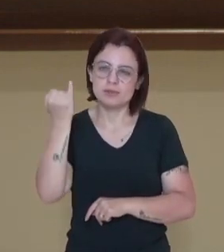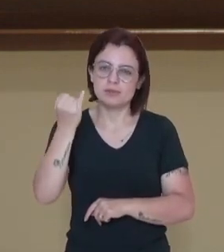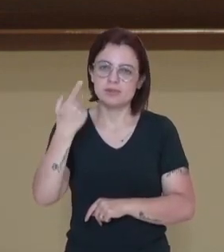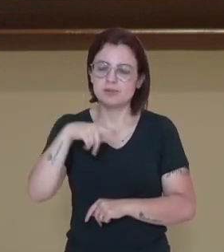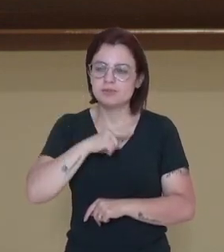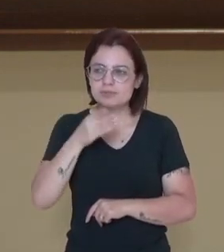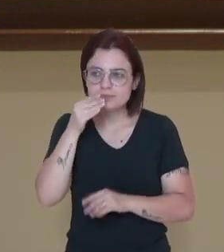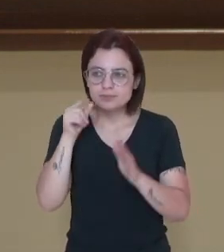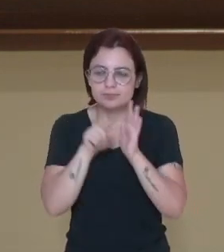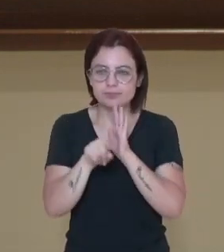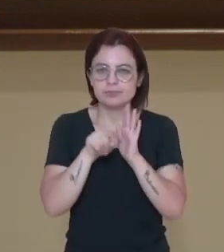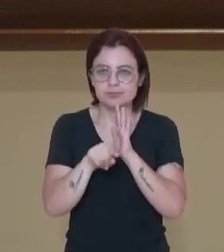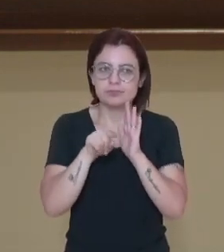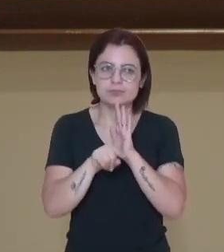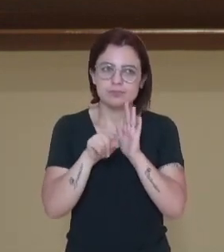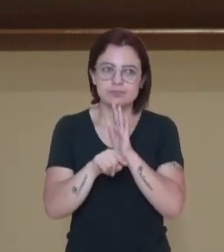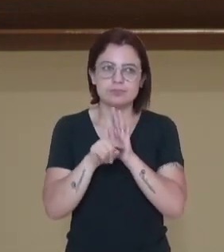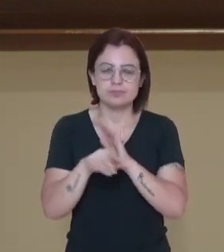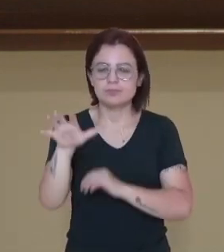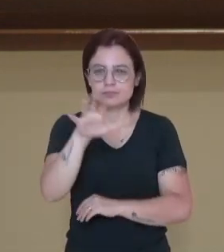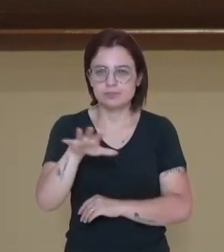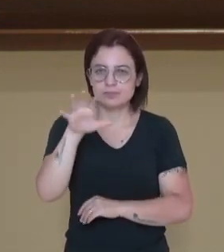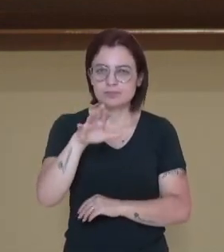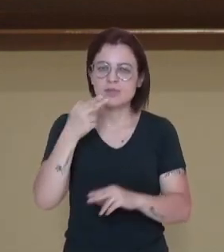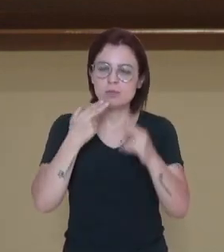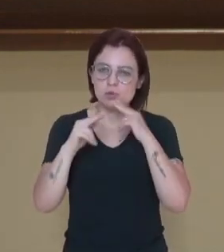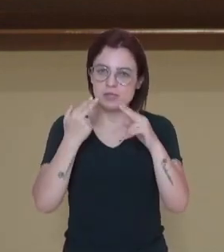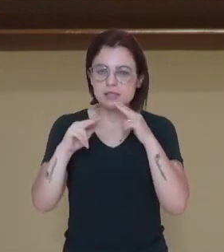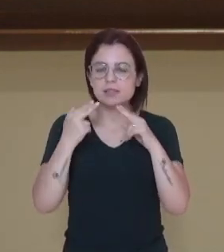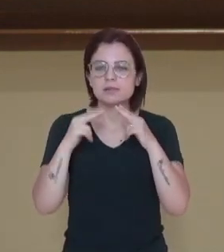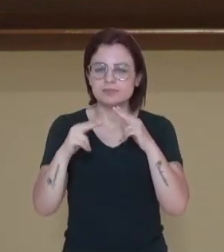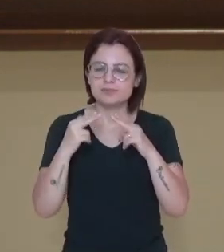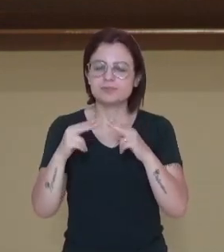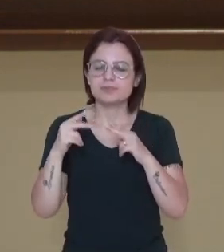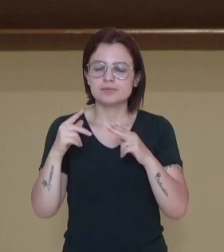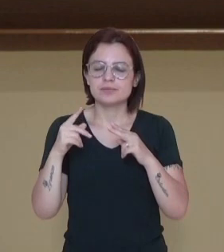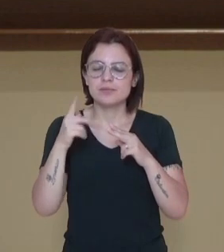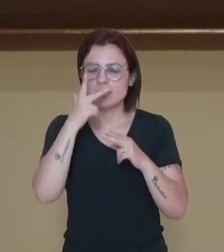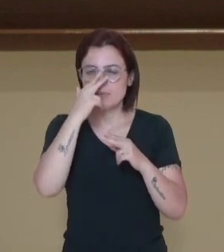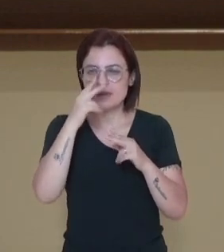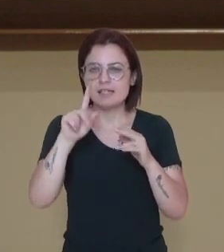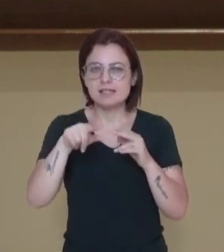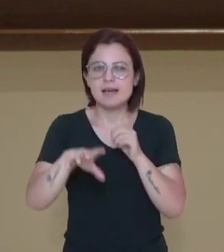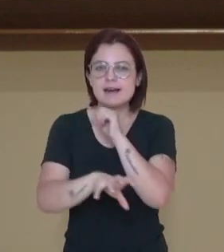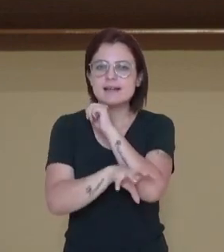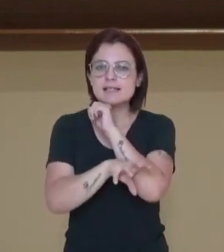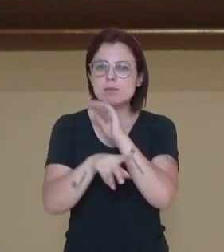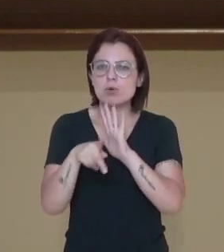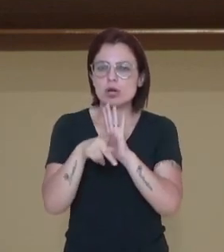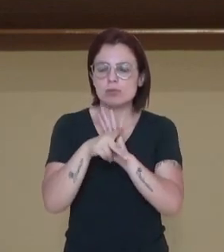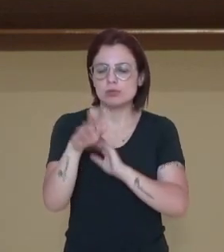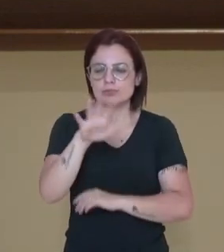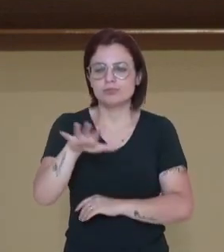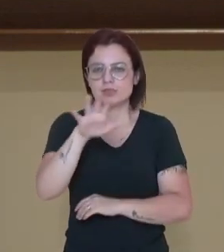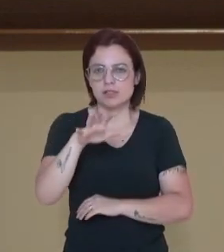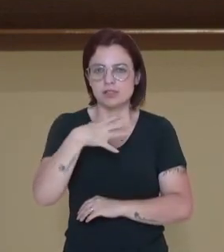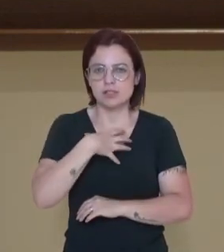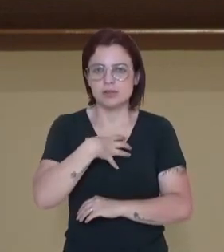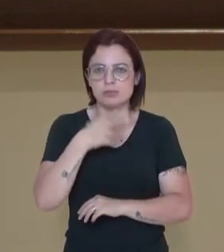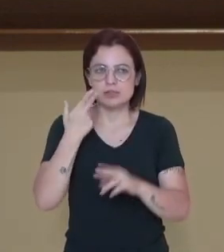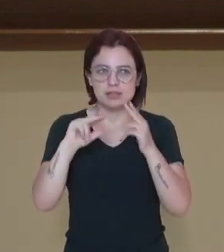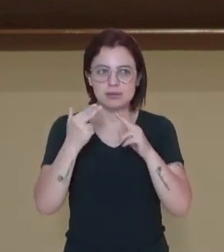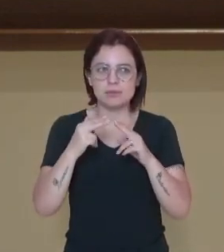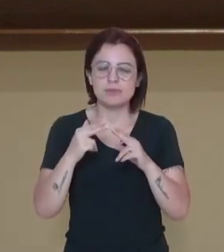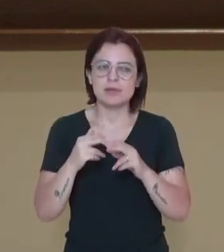conferir algumas dessas músicas que são a raiz desses gêneros musicais. Claro que